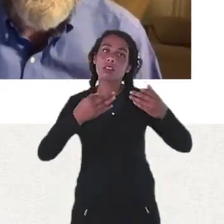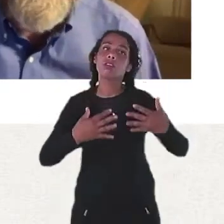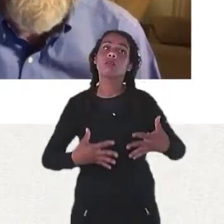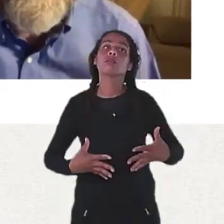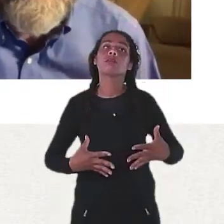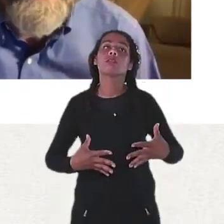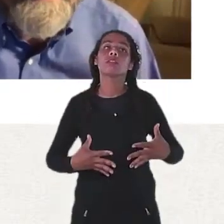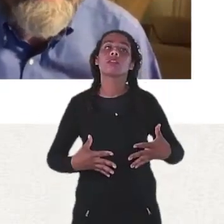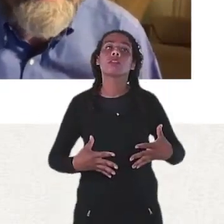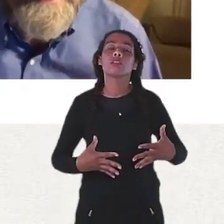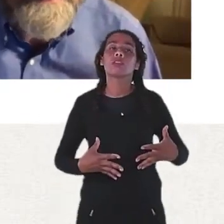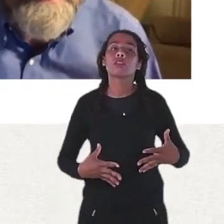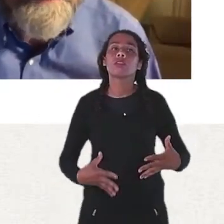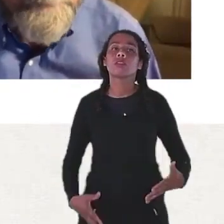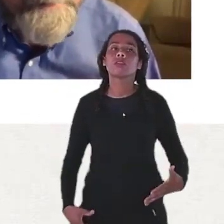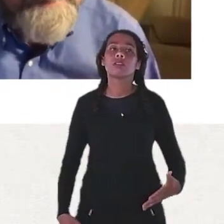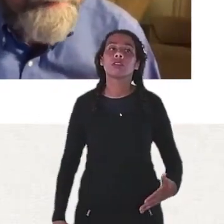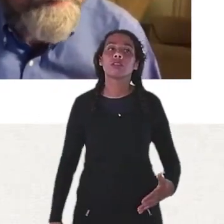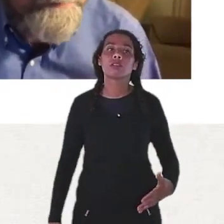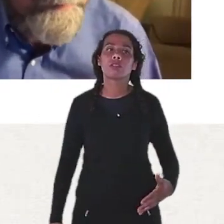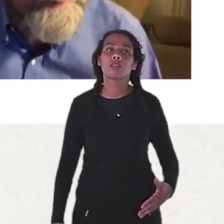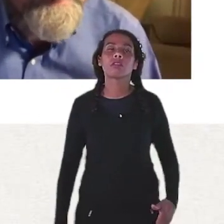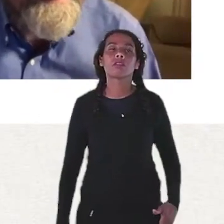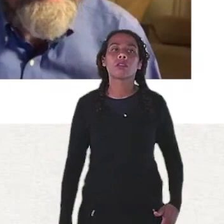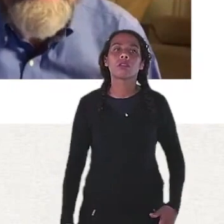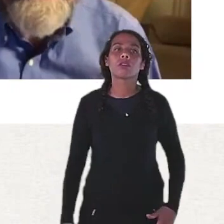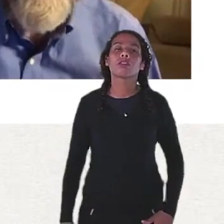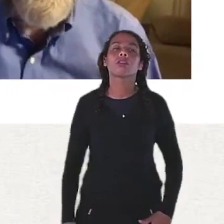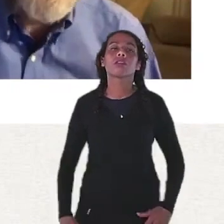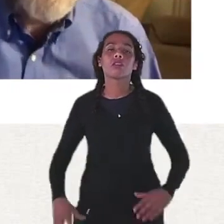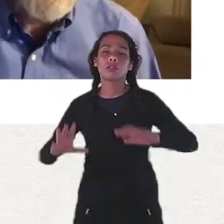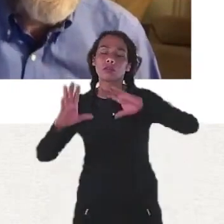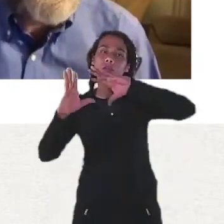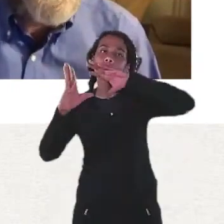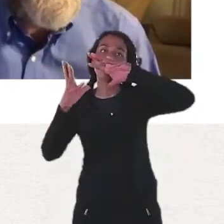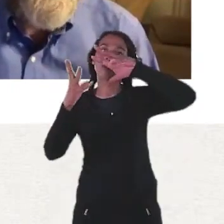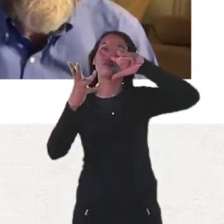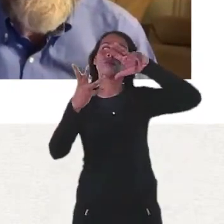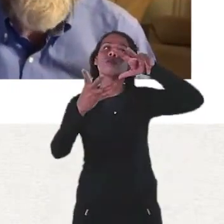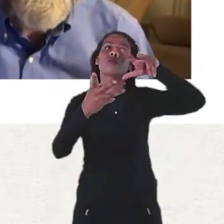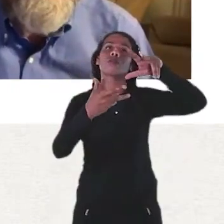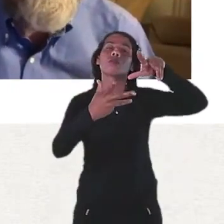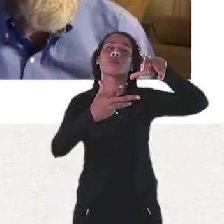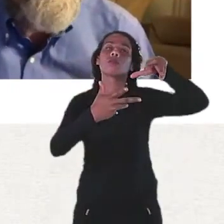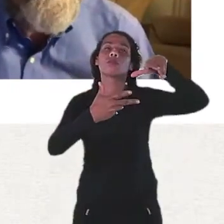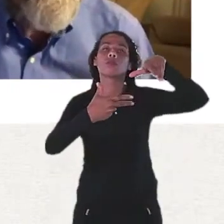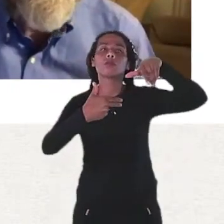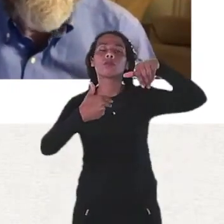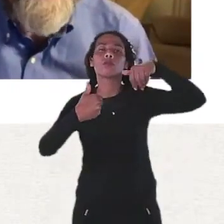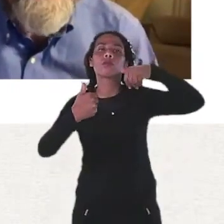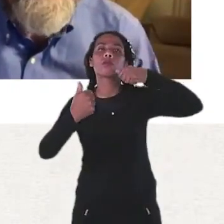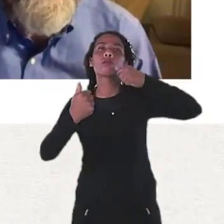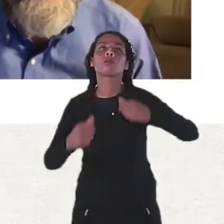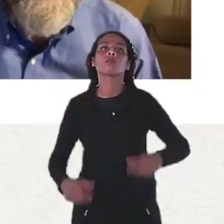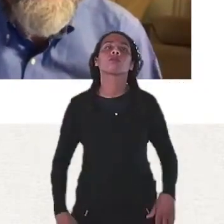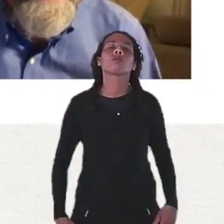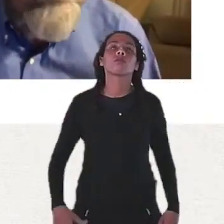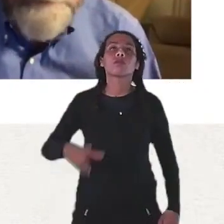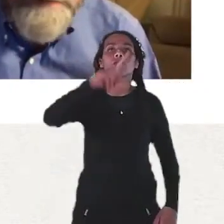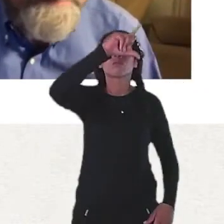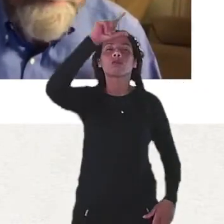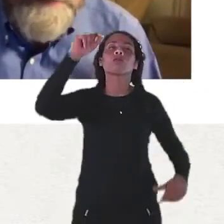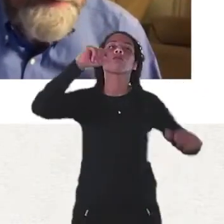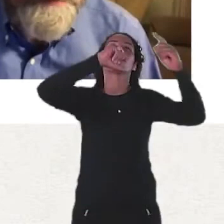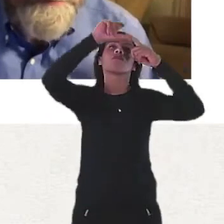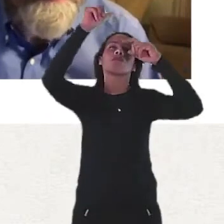fala dos caras lá que criaram a nave espacial, que vem coletar seres humanos para estudá-los, né? E